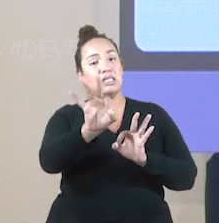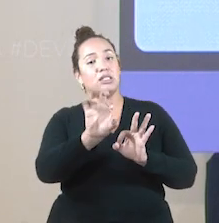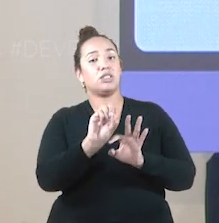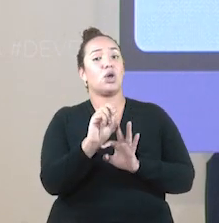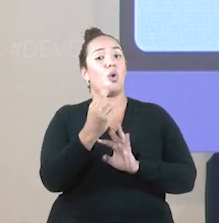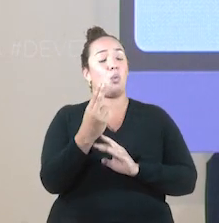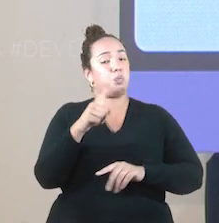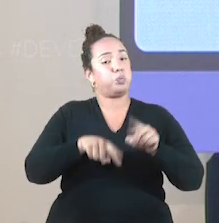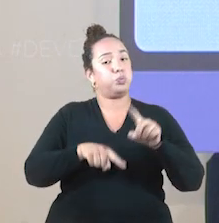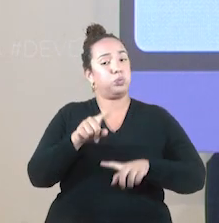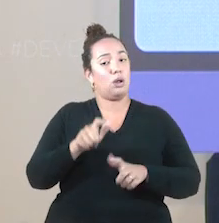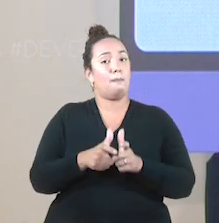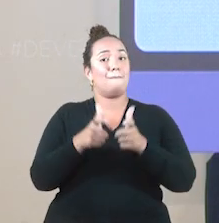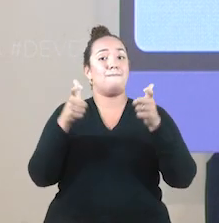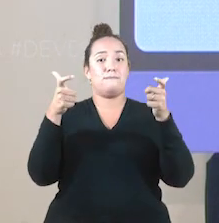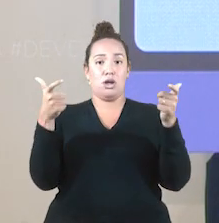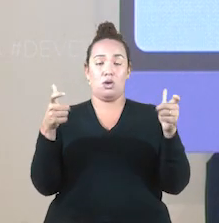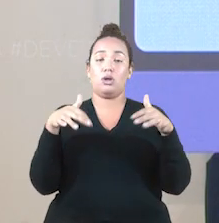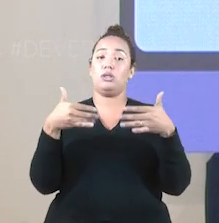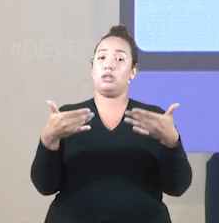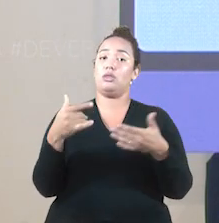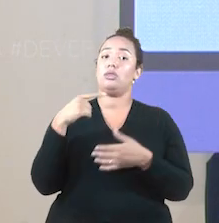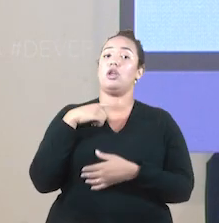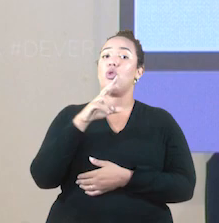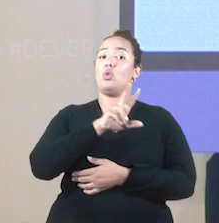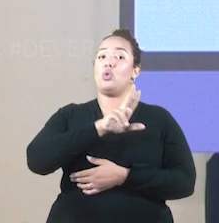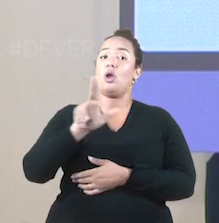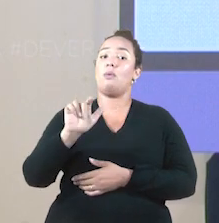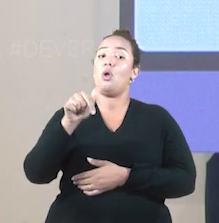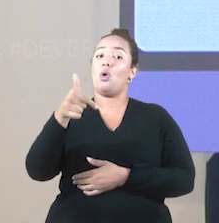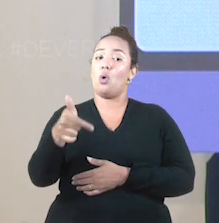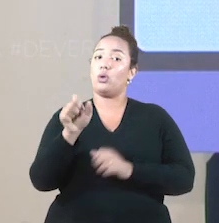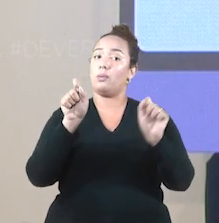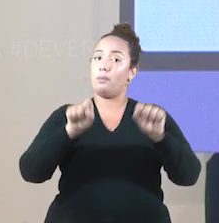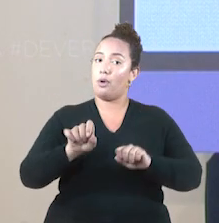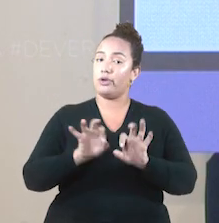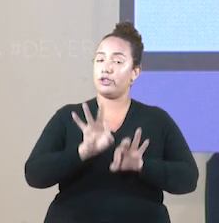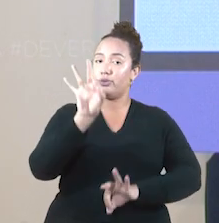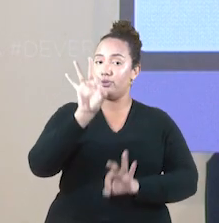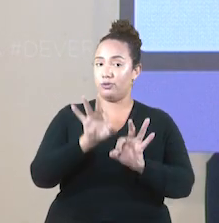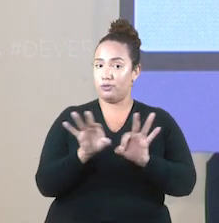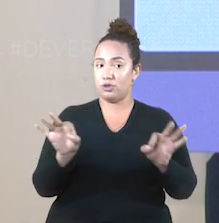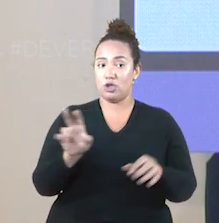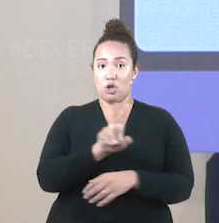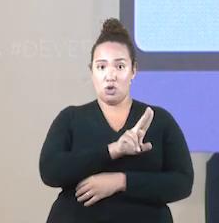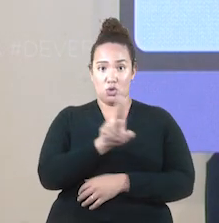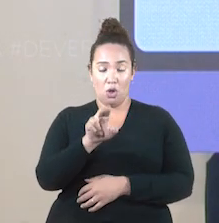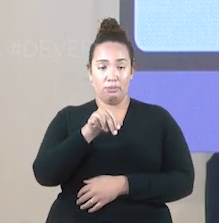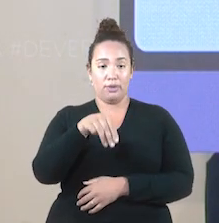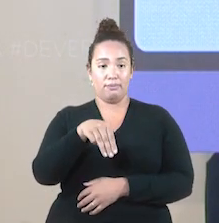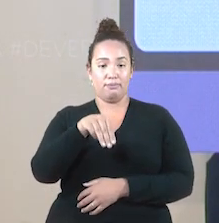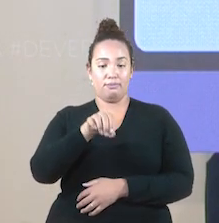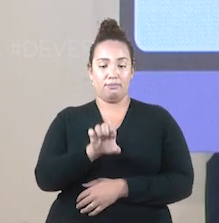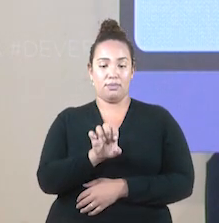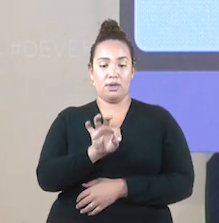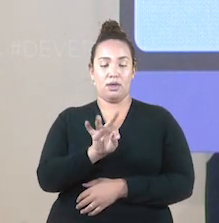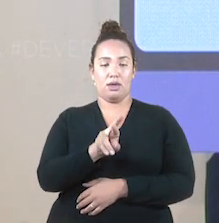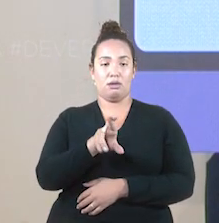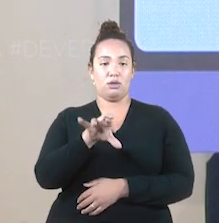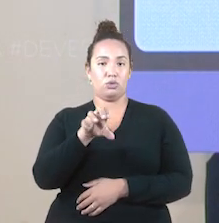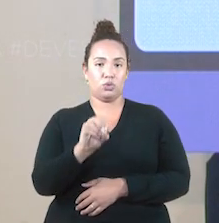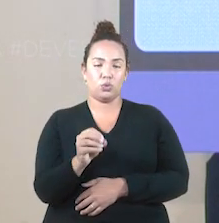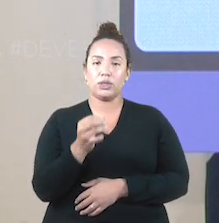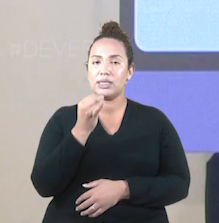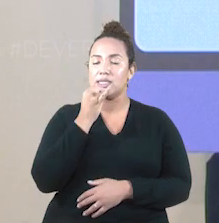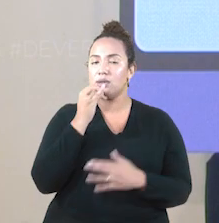maiores. Então, existe outro nome para medir esses objetos grandes, chamados de metro. A altura